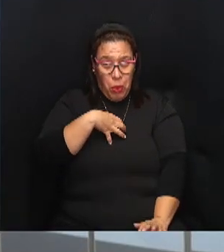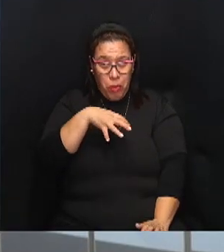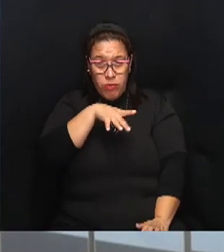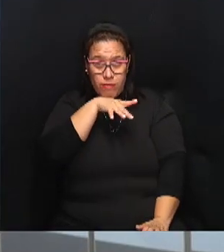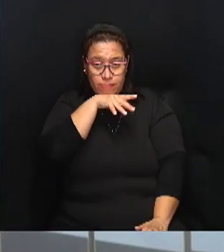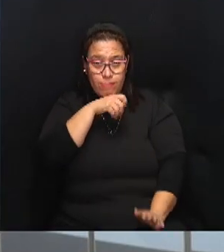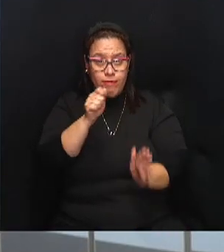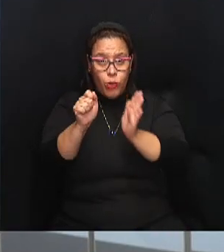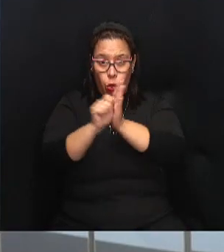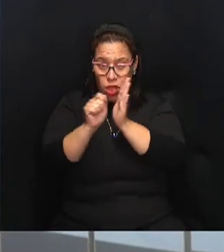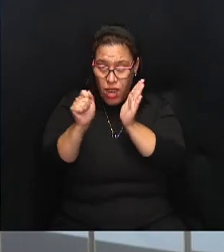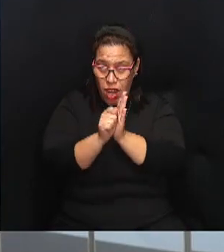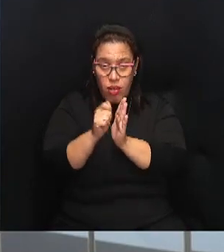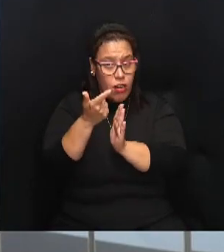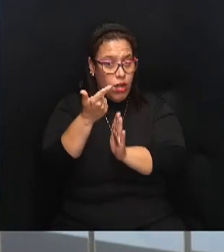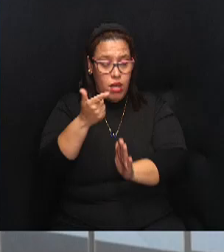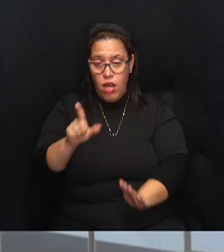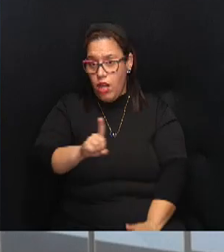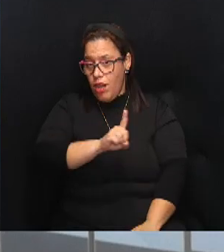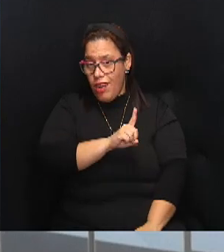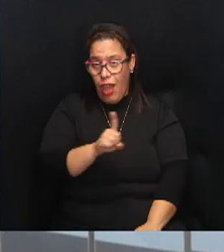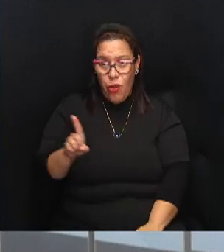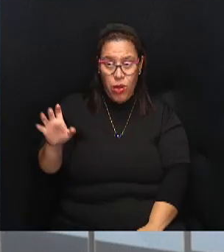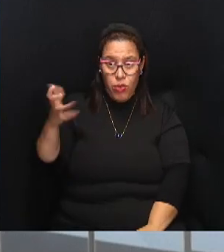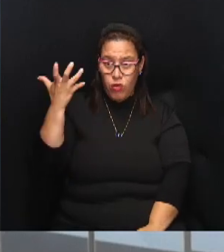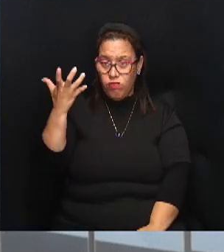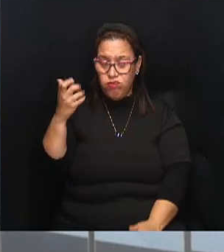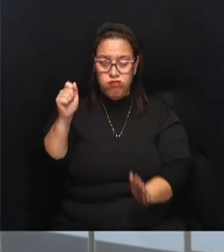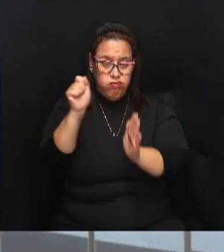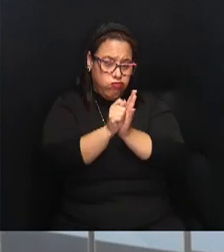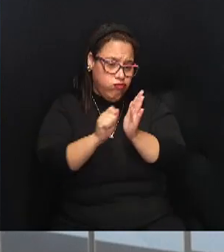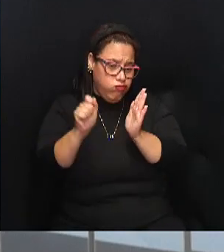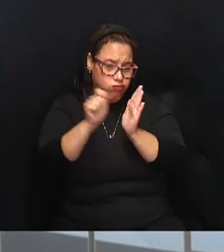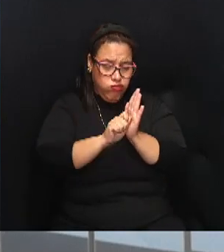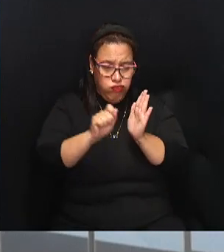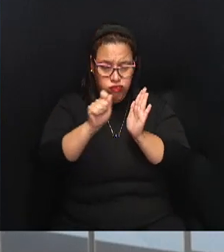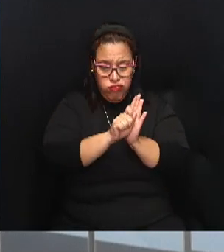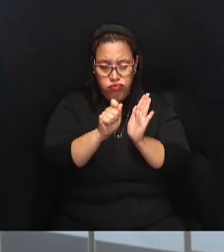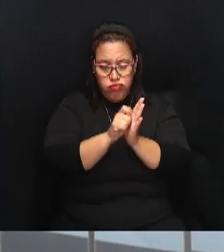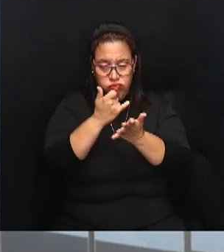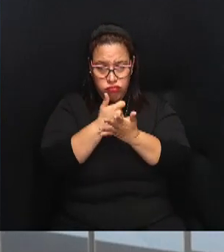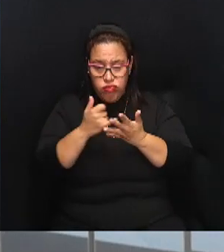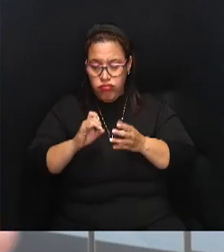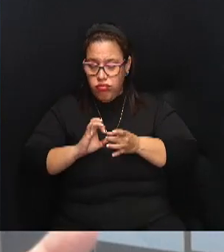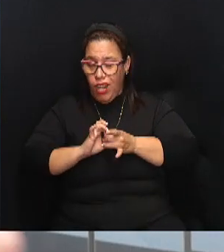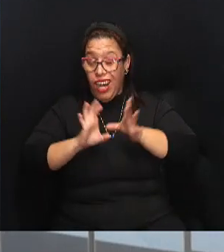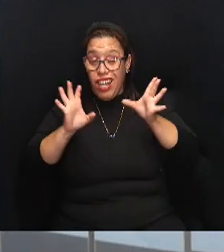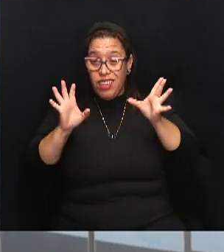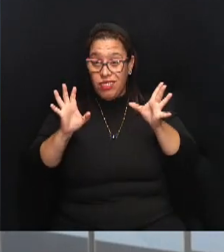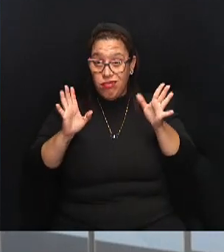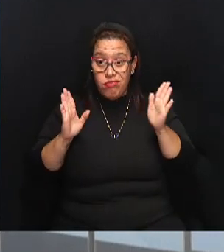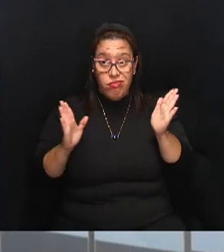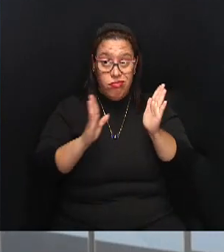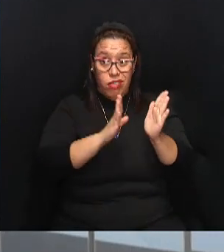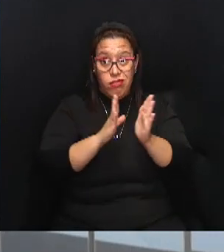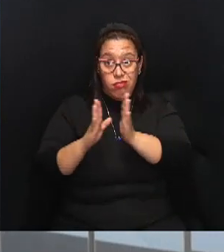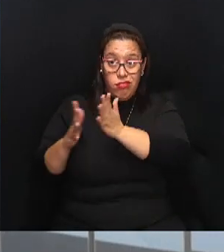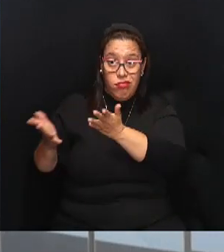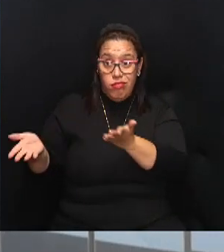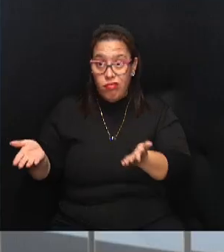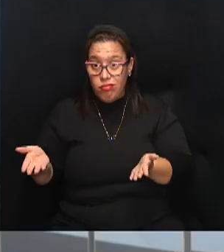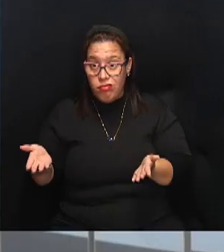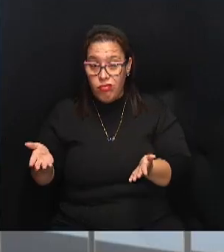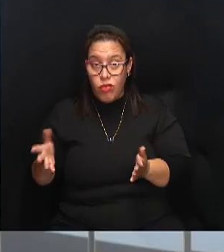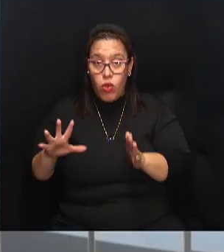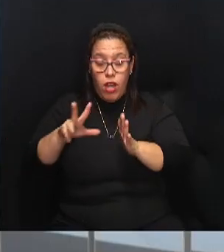tráfico de entorpecente não ocorrer, não ter o consumo de entorpecente de maneira aleatória e em frente de todo mundo, os